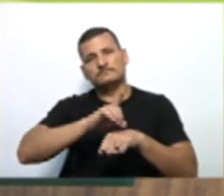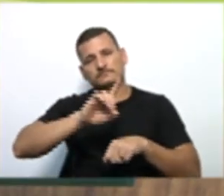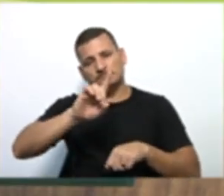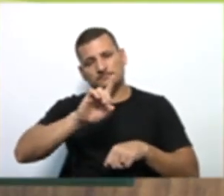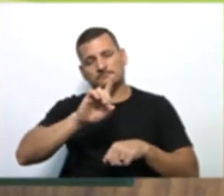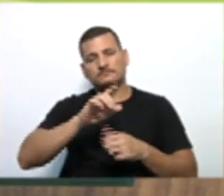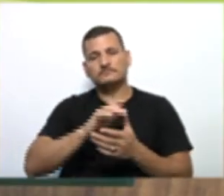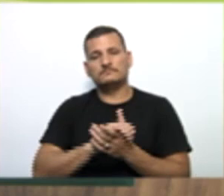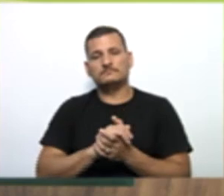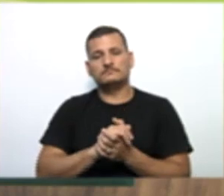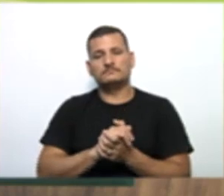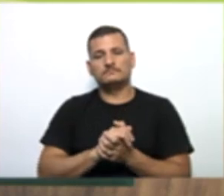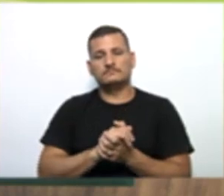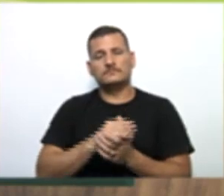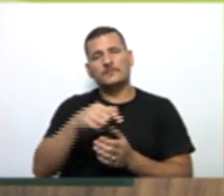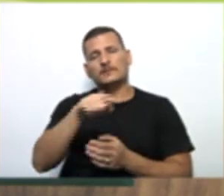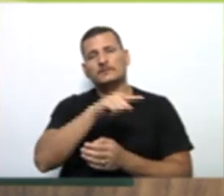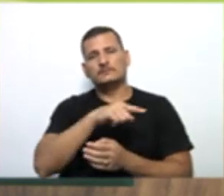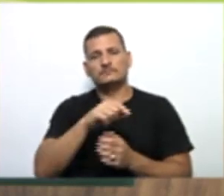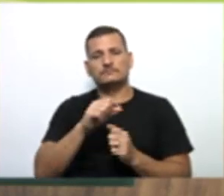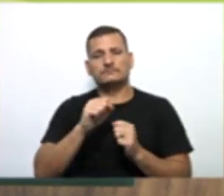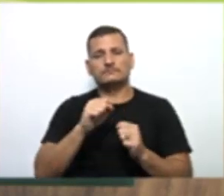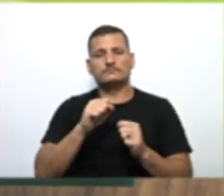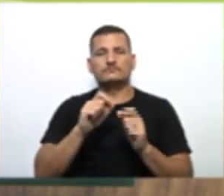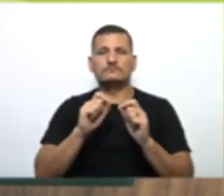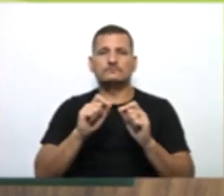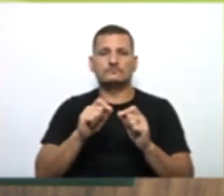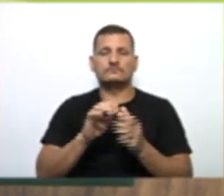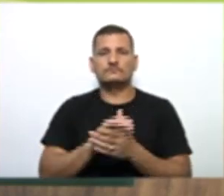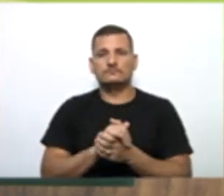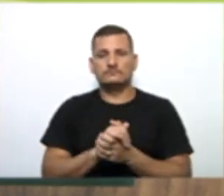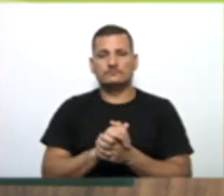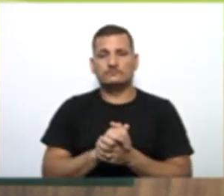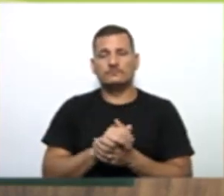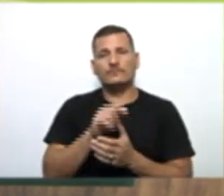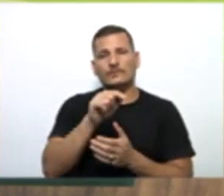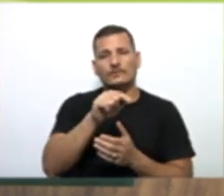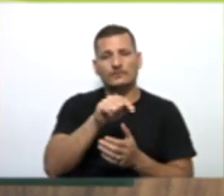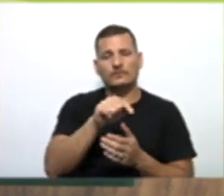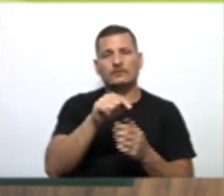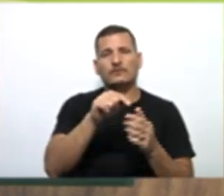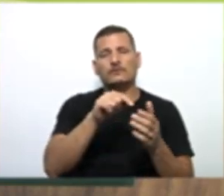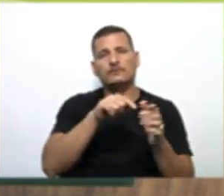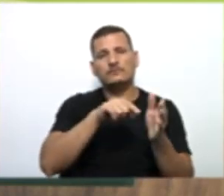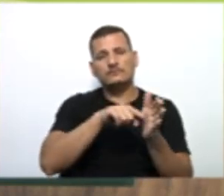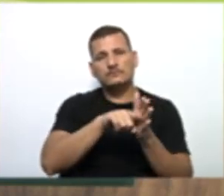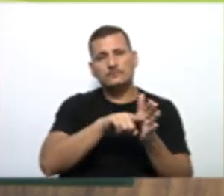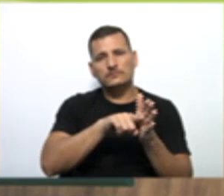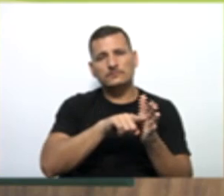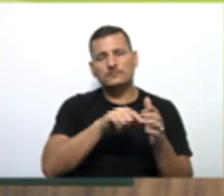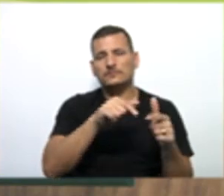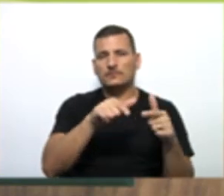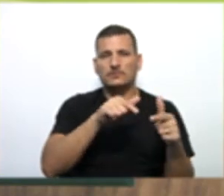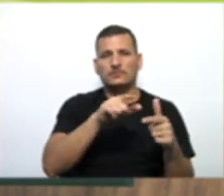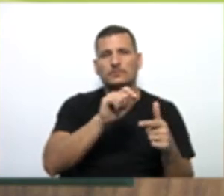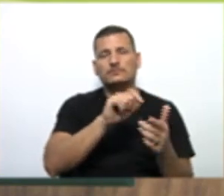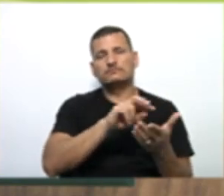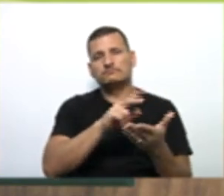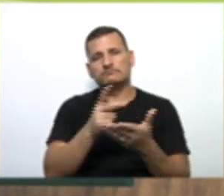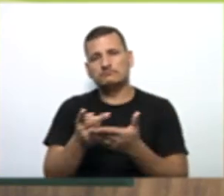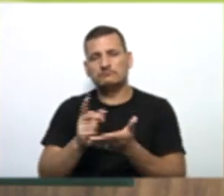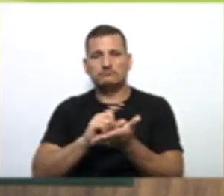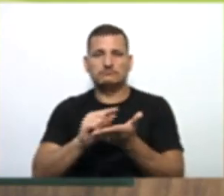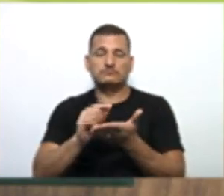eles possam traduzir esse trabalho, ou converter esse trabalho num artigo científico. Vamos imaginar uma